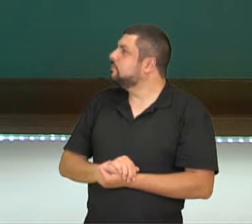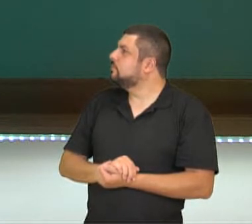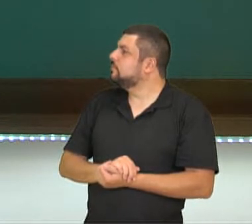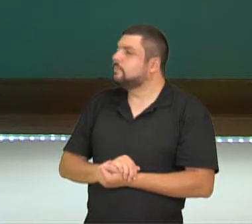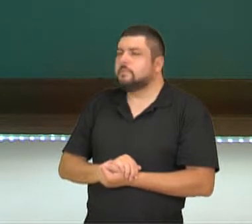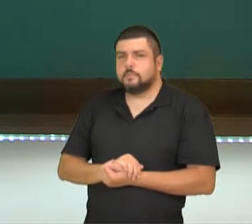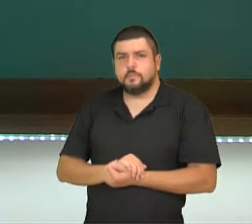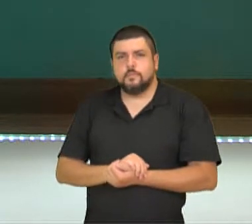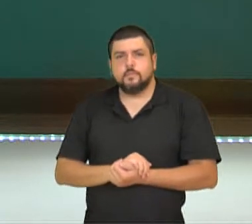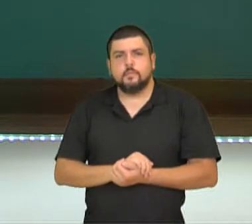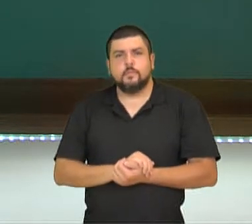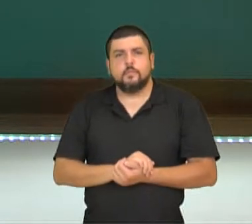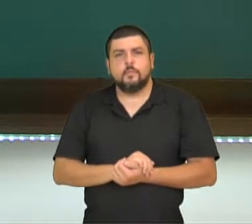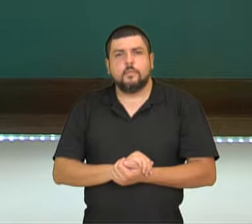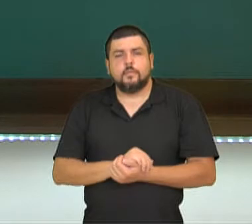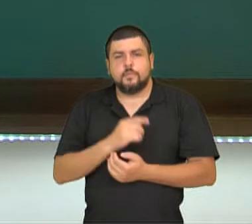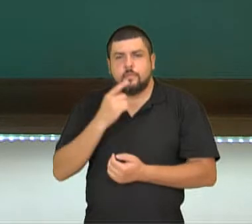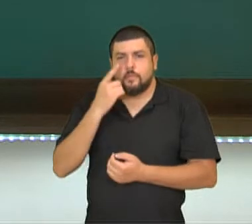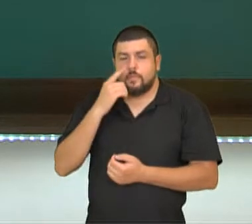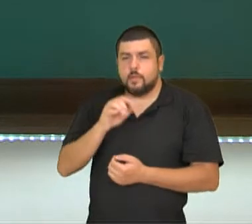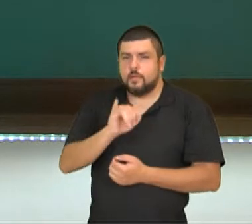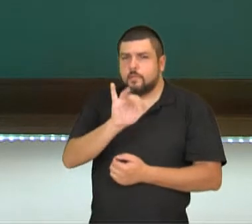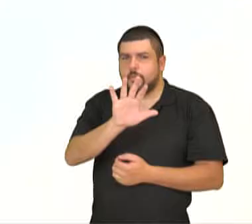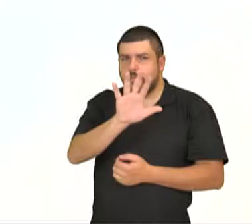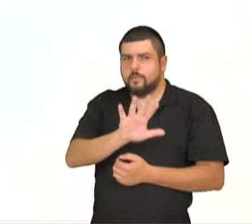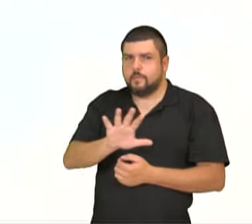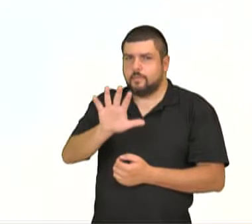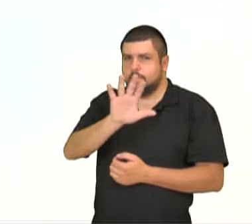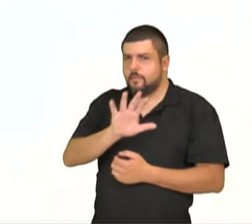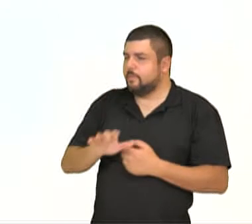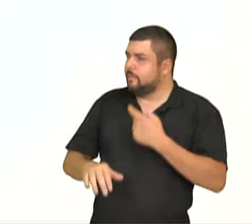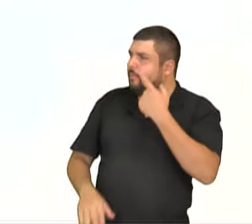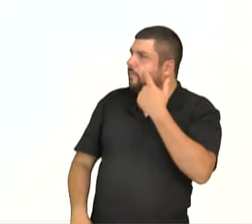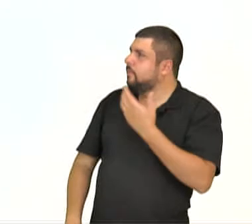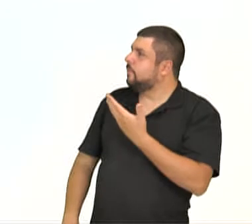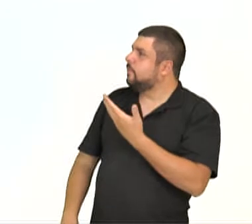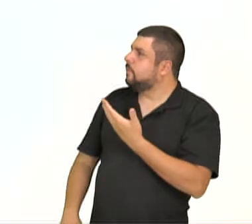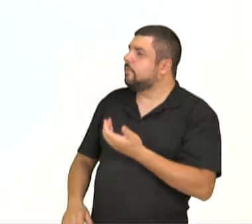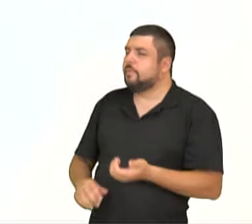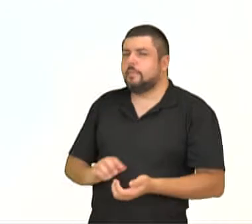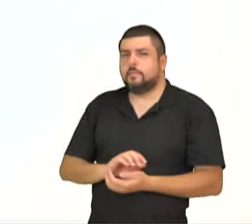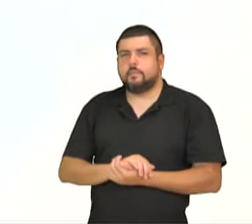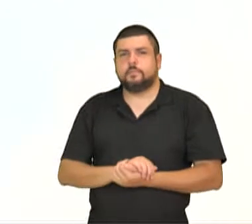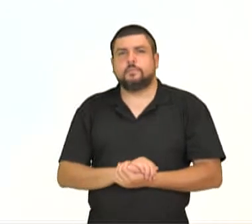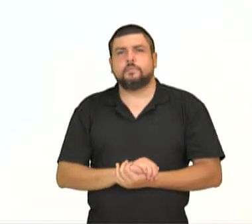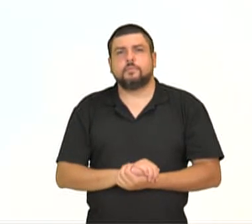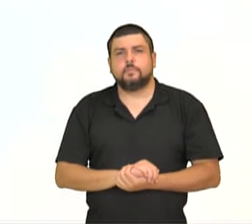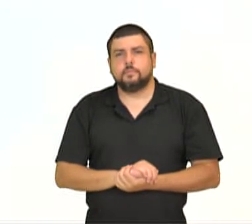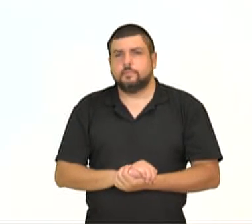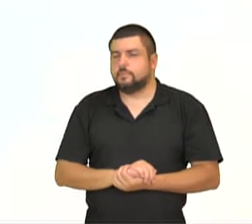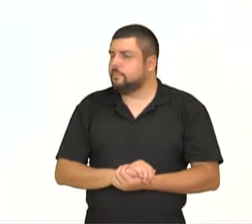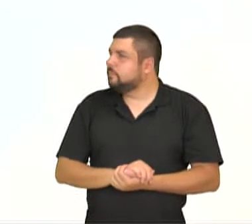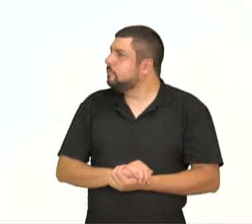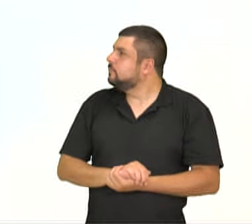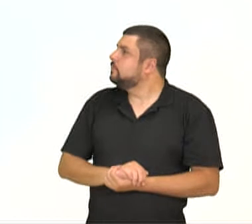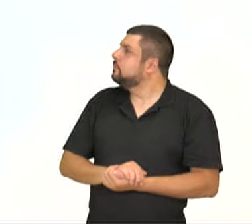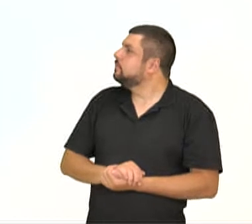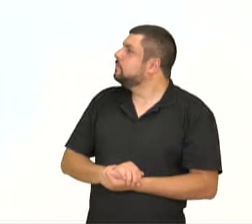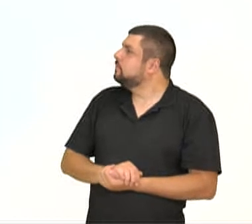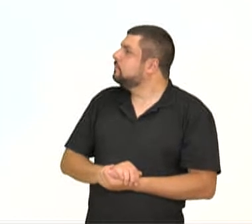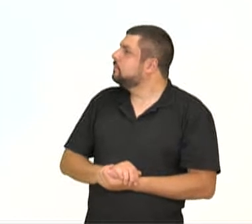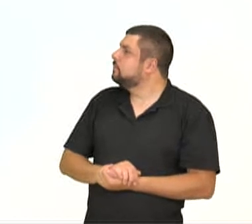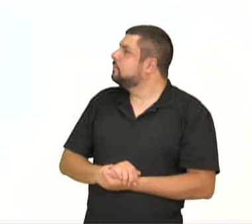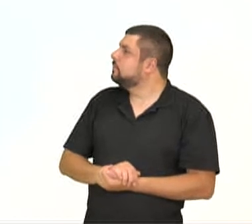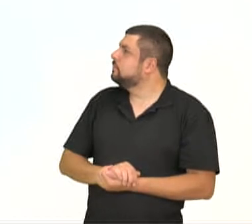Mira, miraram? En la campaña al lado, fue utilizado el modo imperativo en protégete y